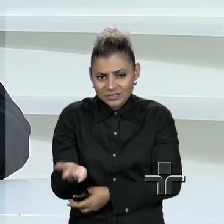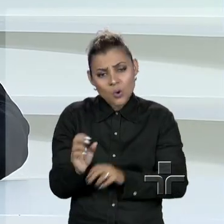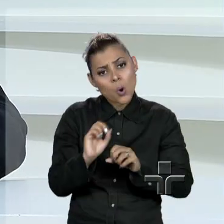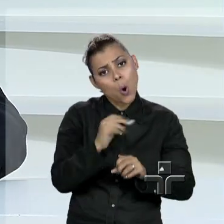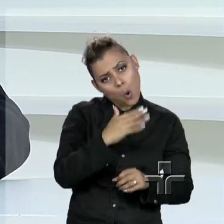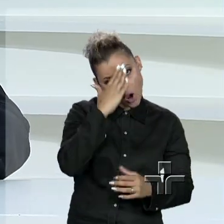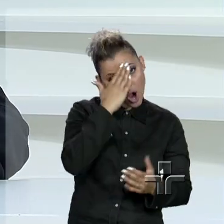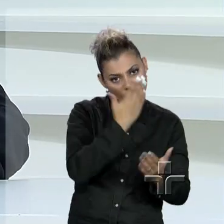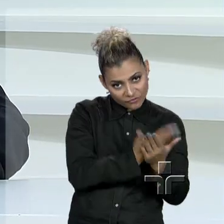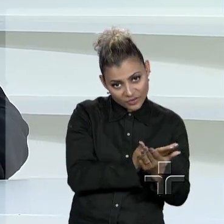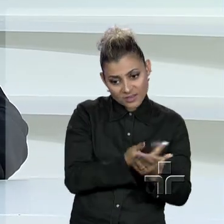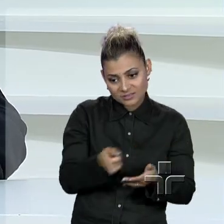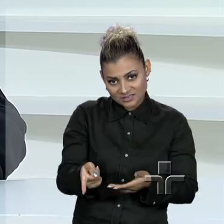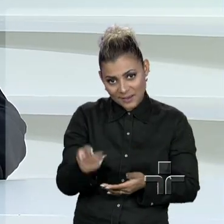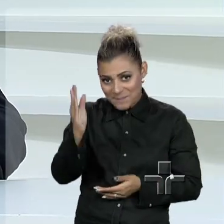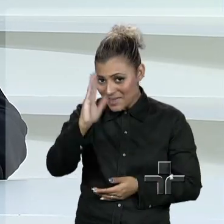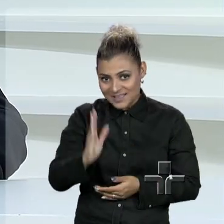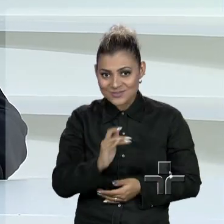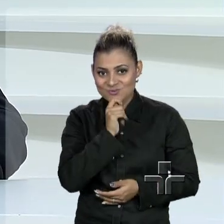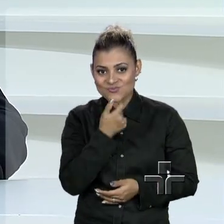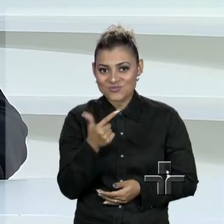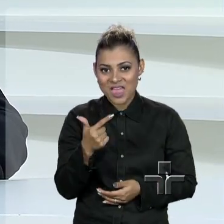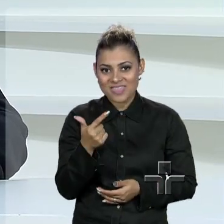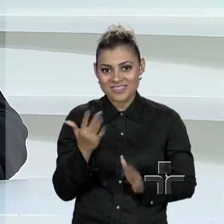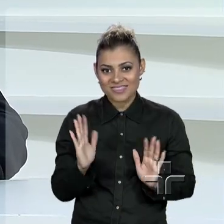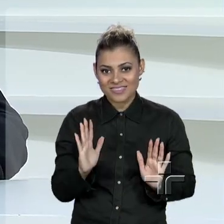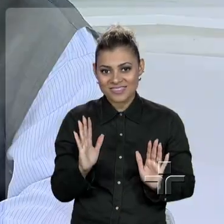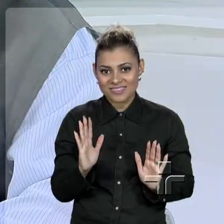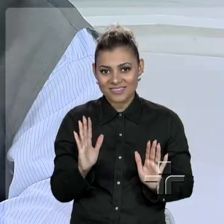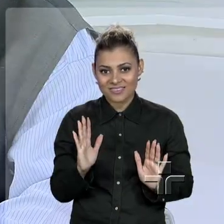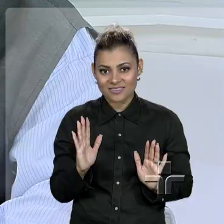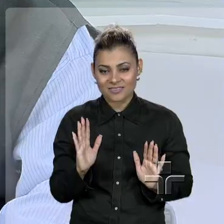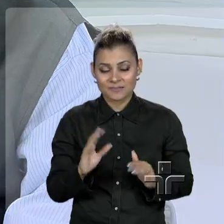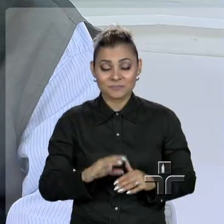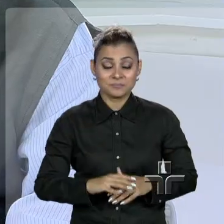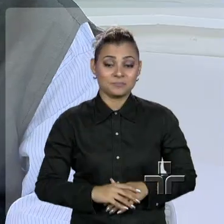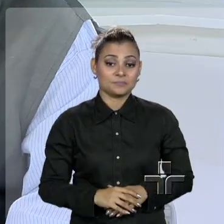confiança aqui não é como é em outros lugares? Não.